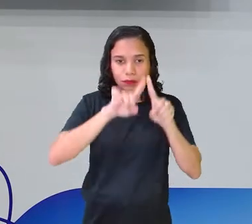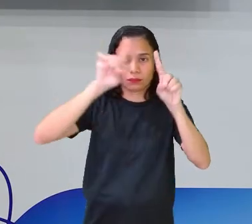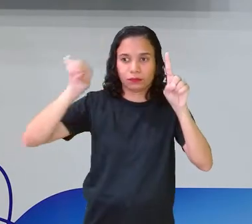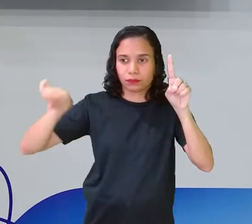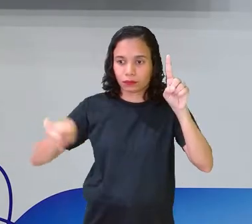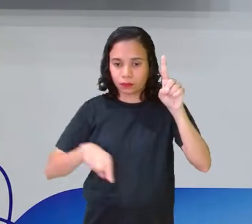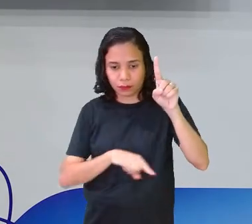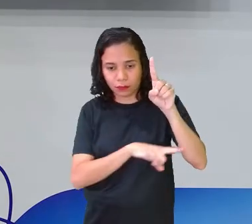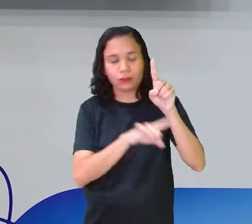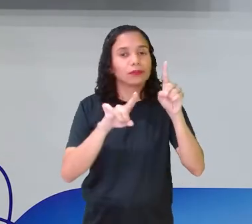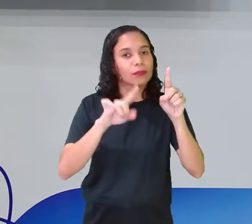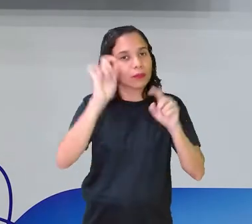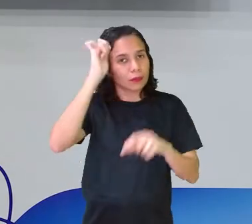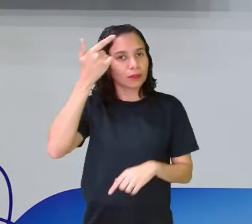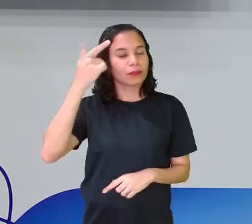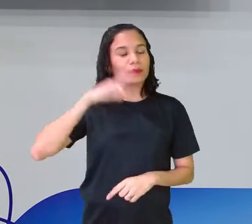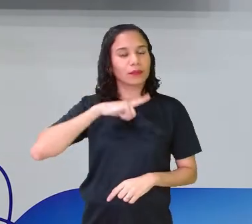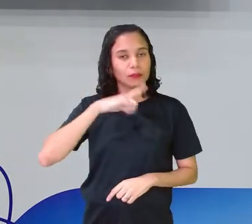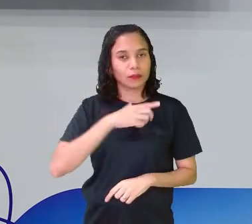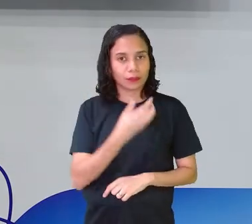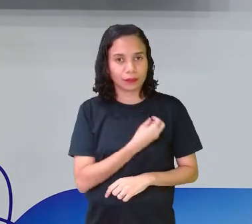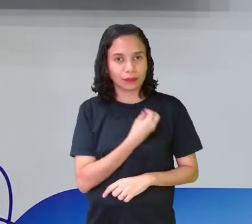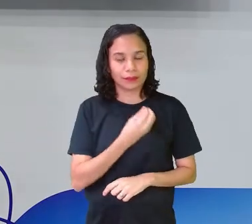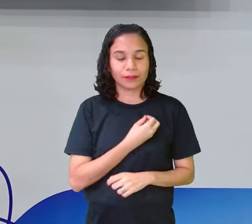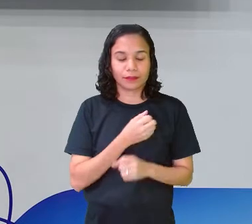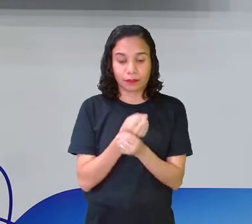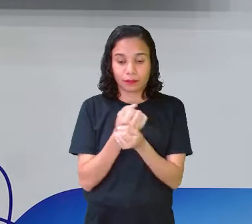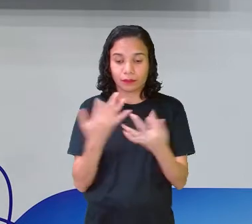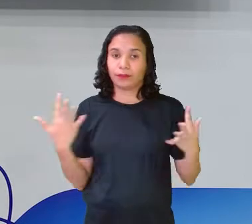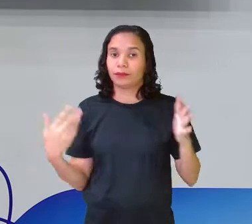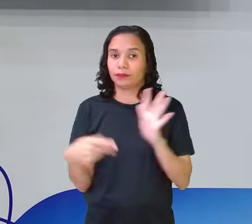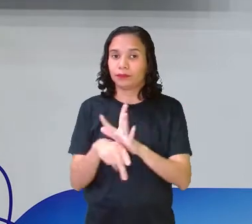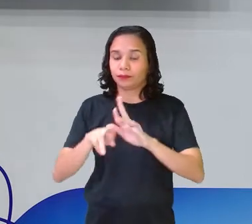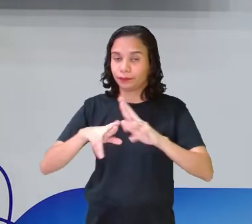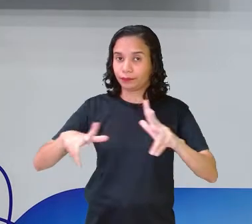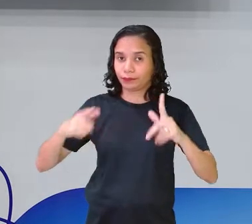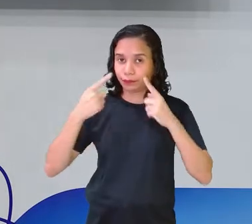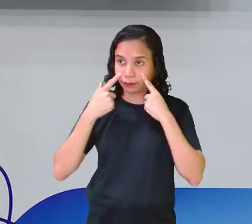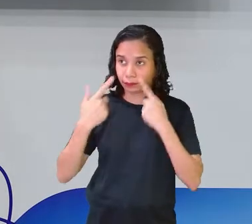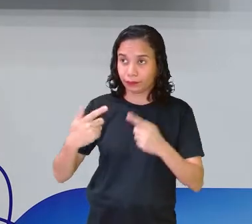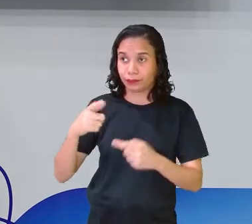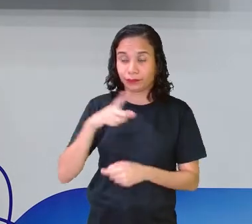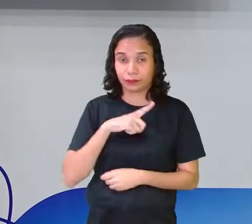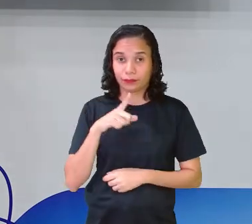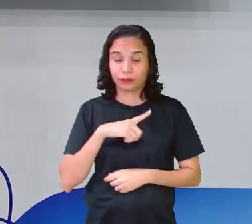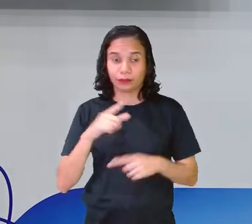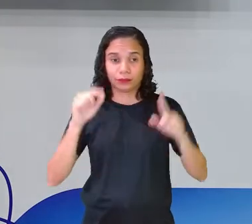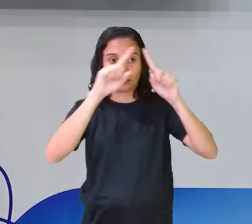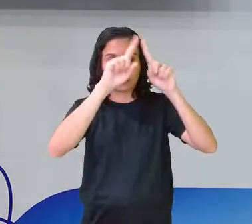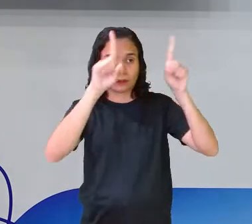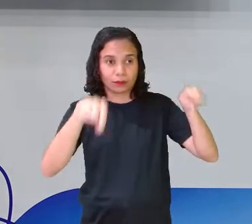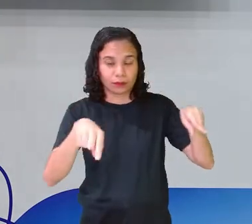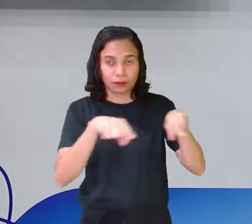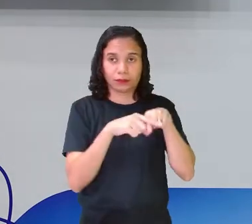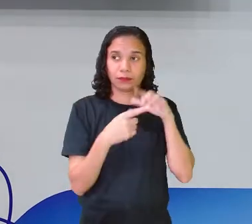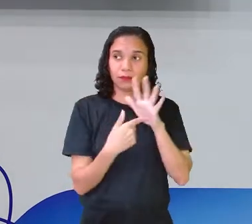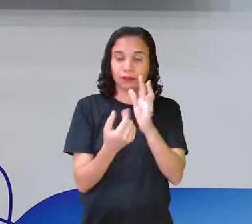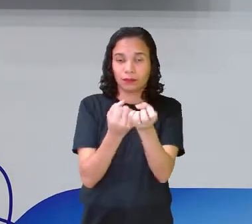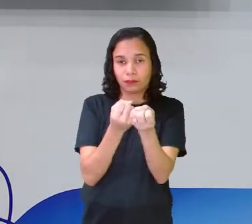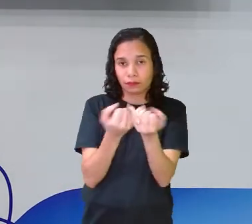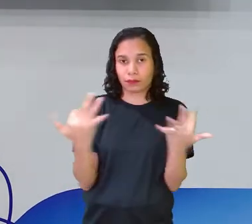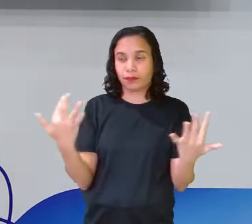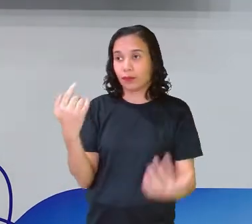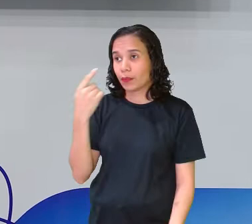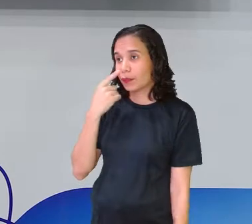ter, claro que eu vou obter tamanhos diferentes. Eu tive aqui várias